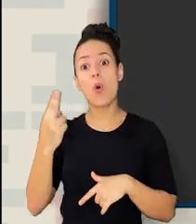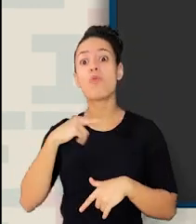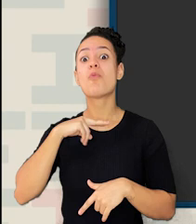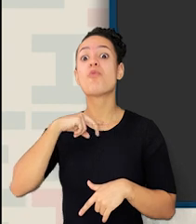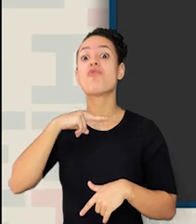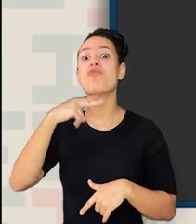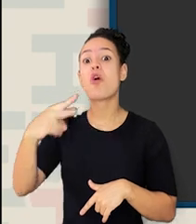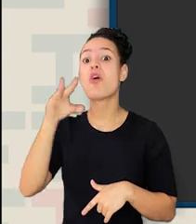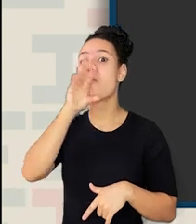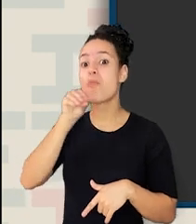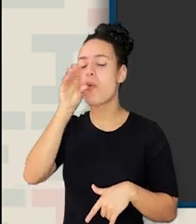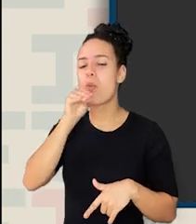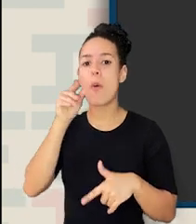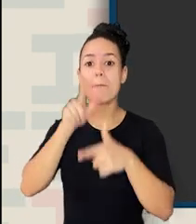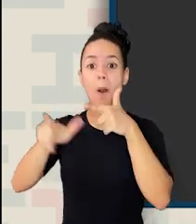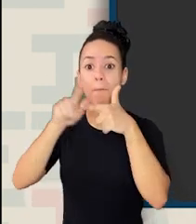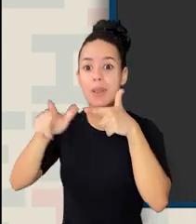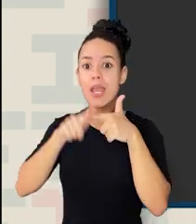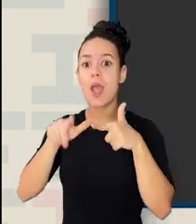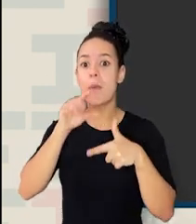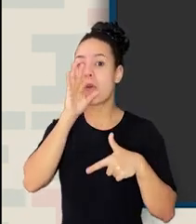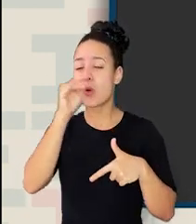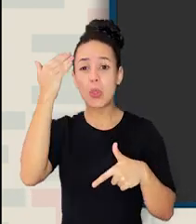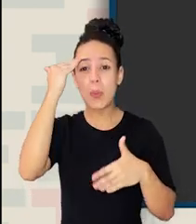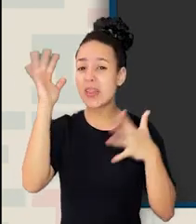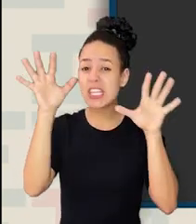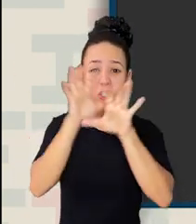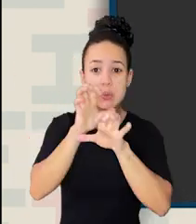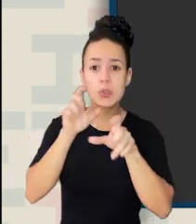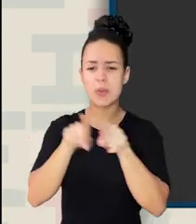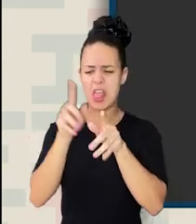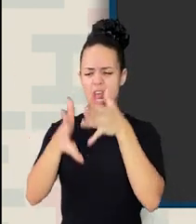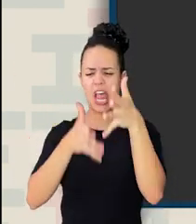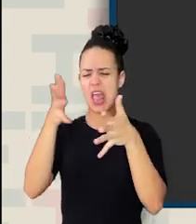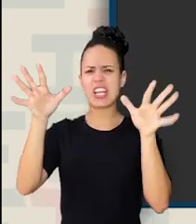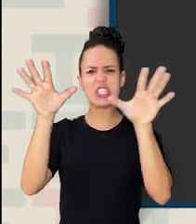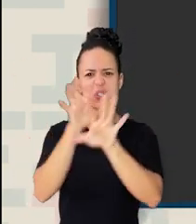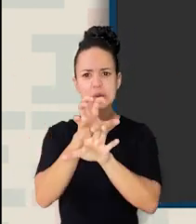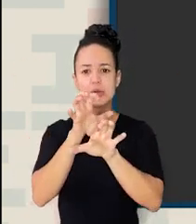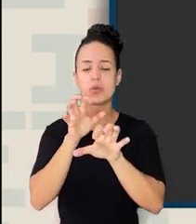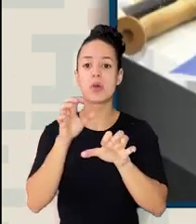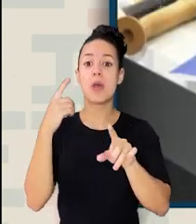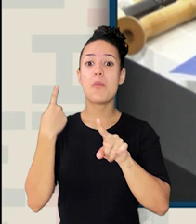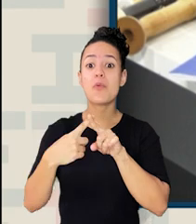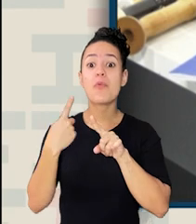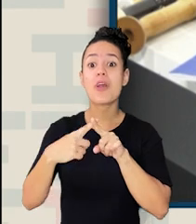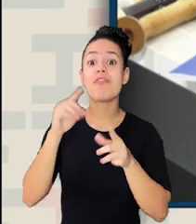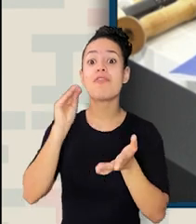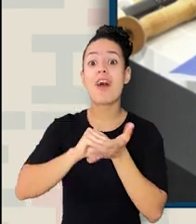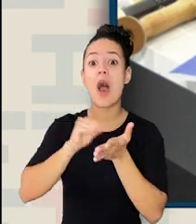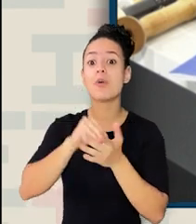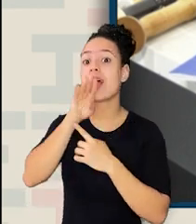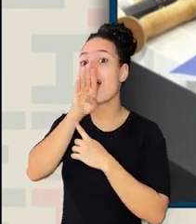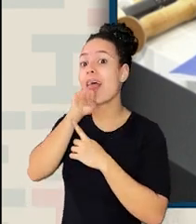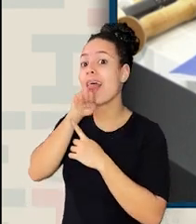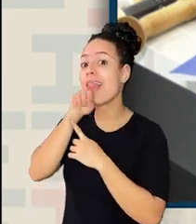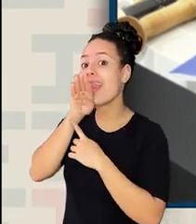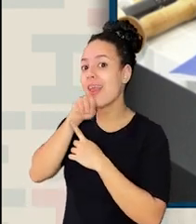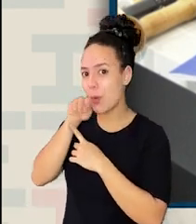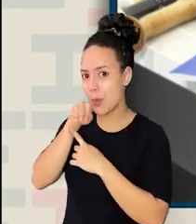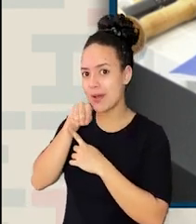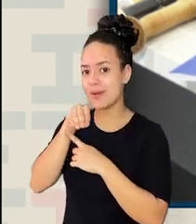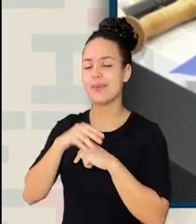o que está faltando aqui? Está faltando aqui a presença da língua, né? A